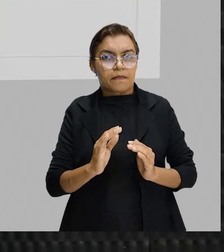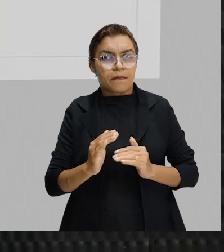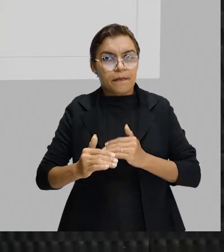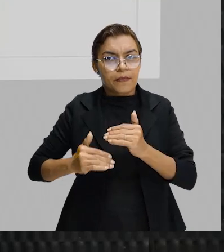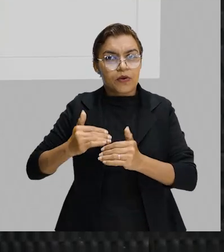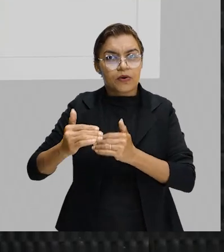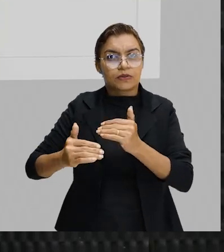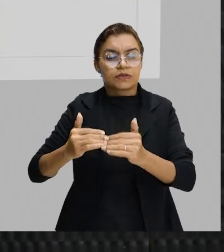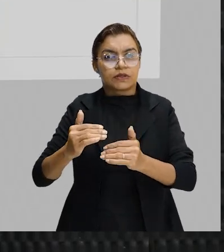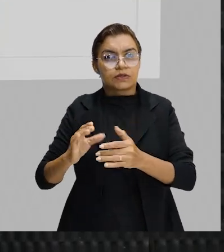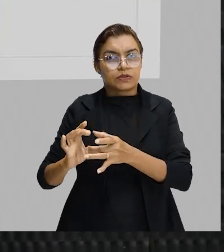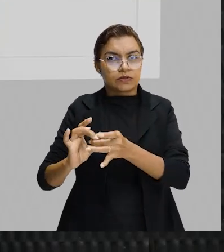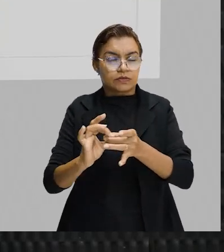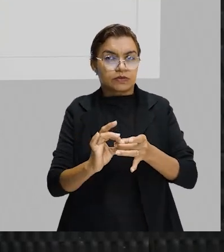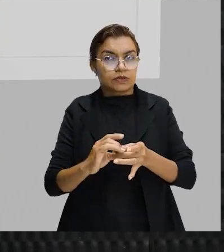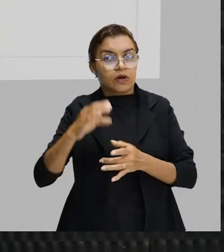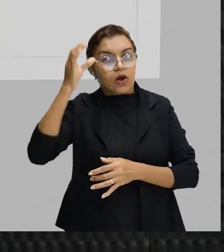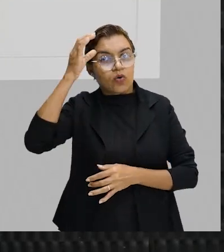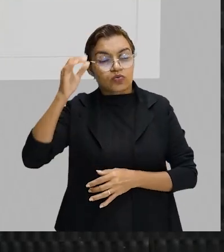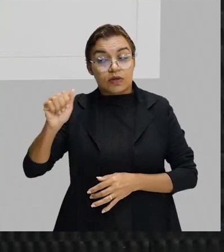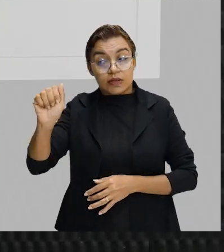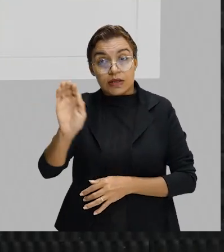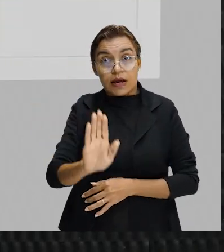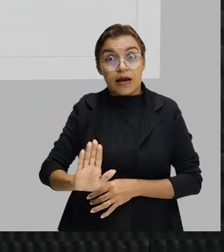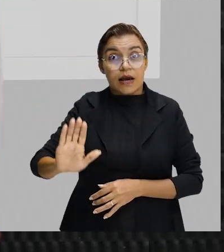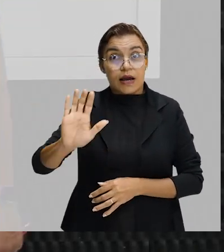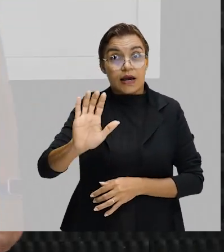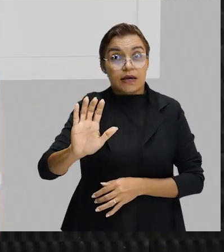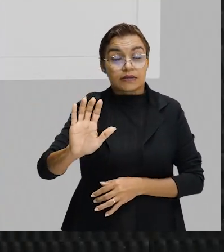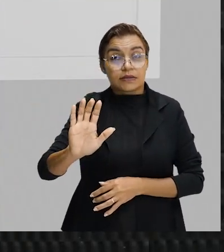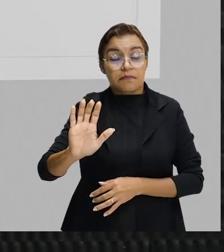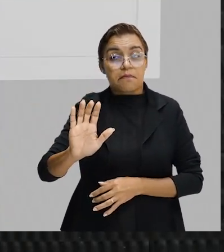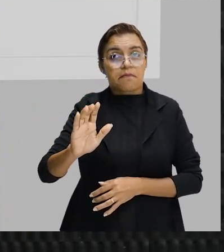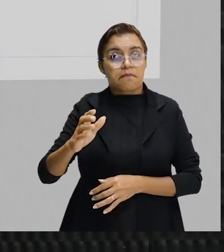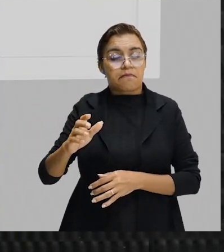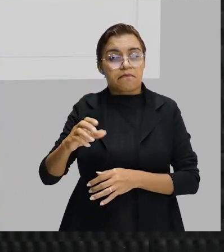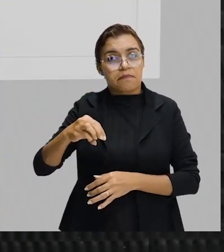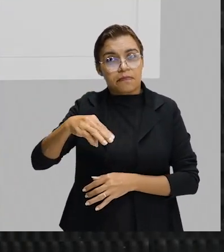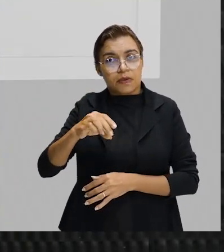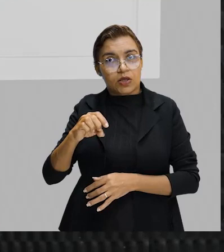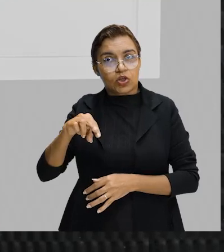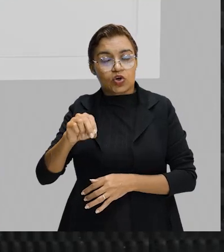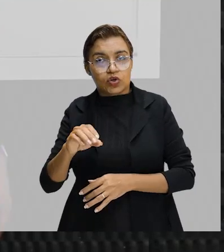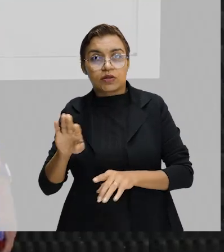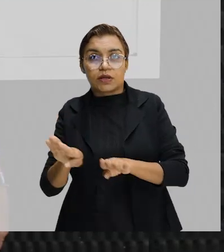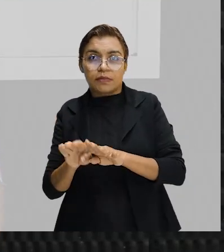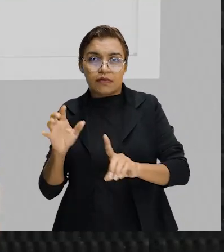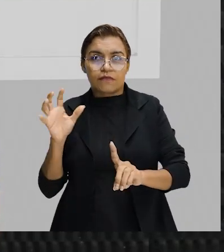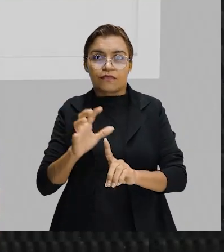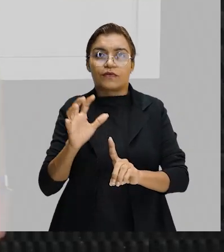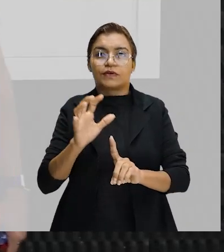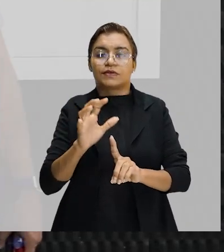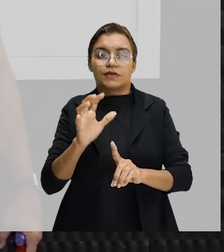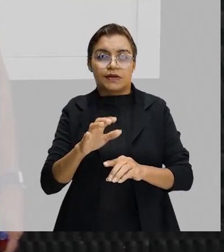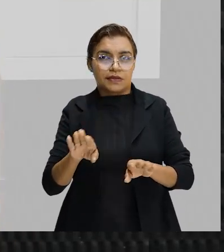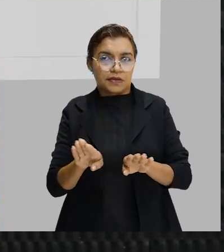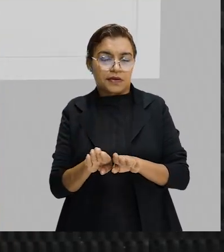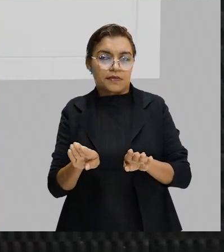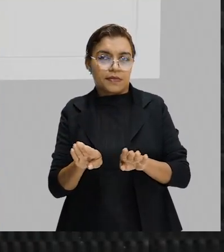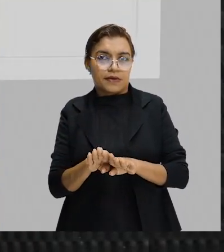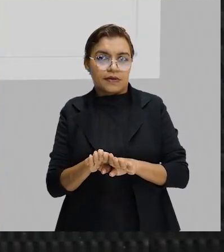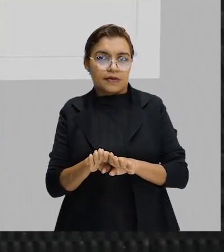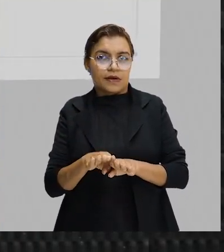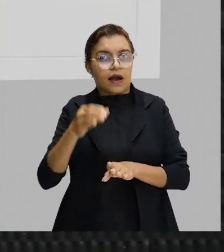que está na Ásia Menor, e essa cultura da Ásia Menor também vai influenciar, vai contribuir, vai absorver parte